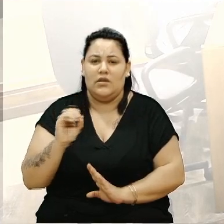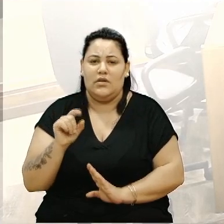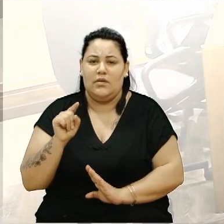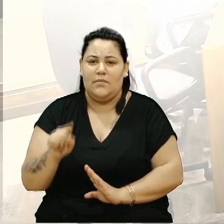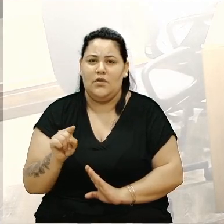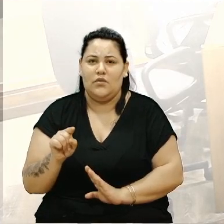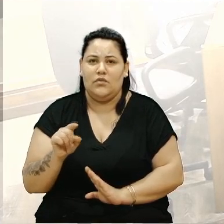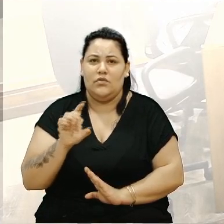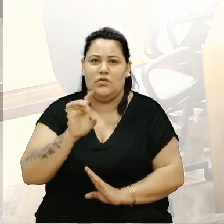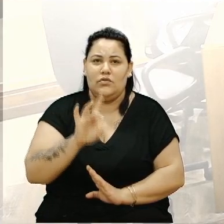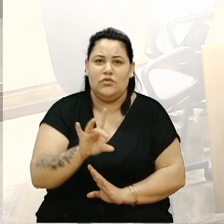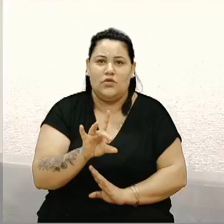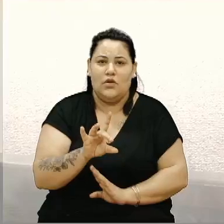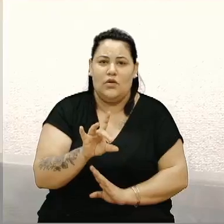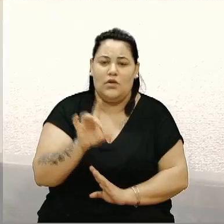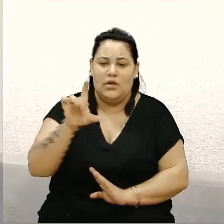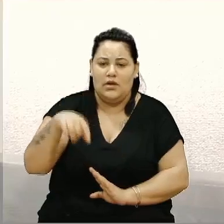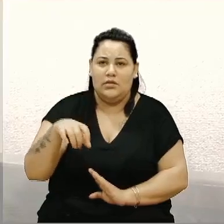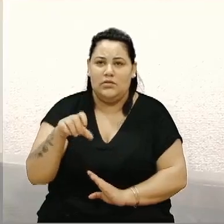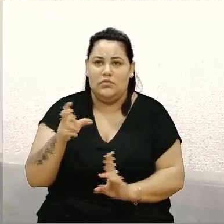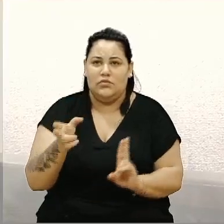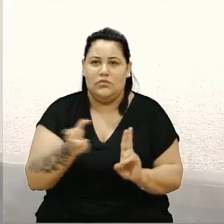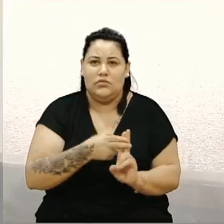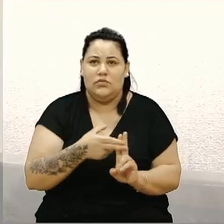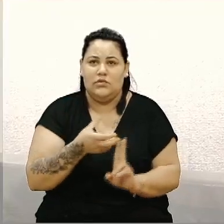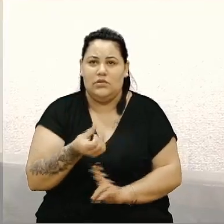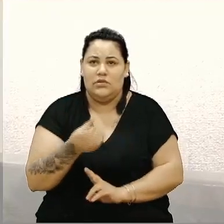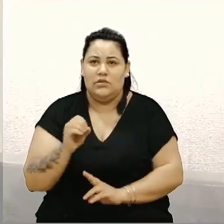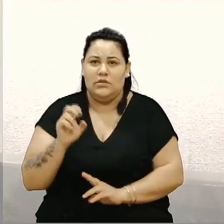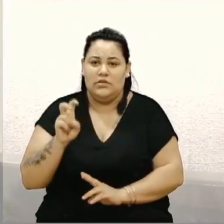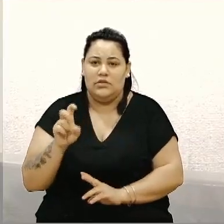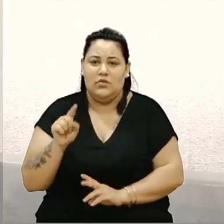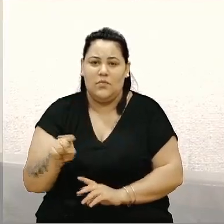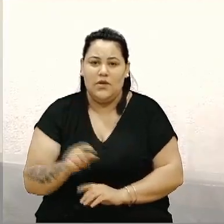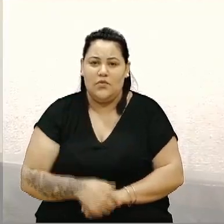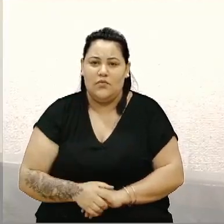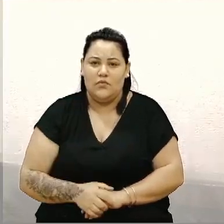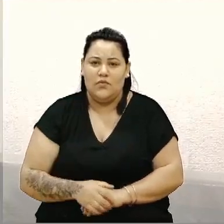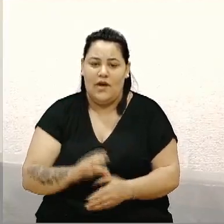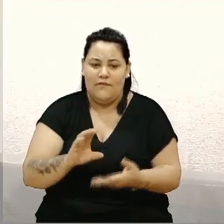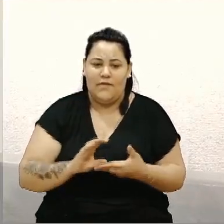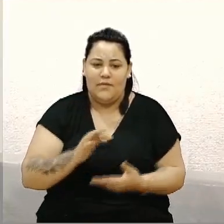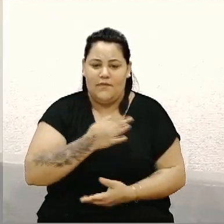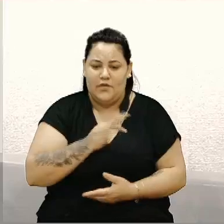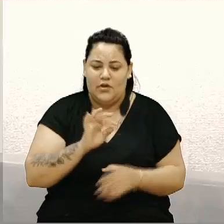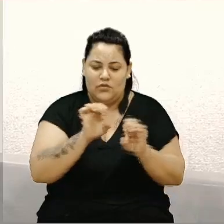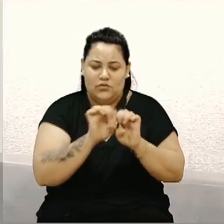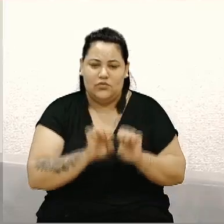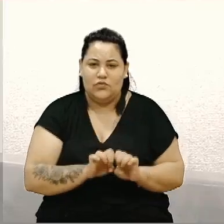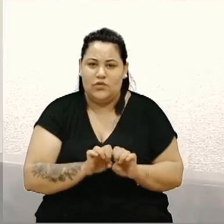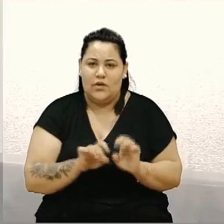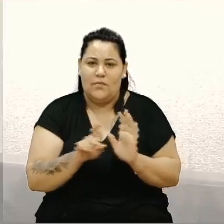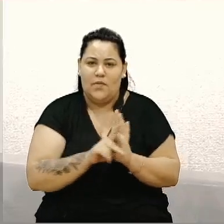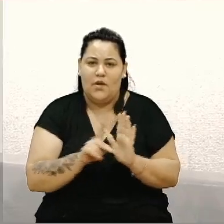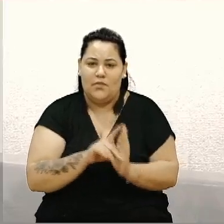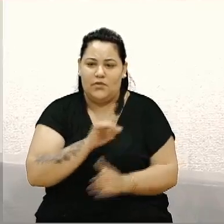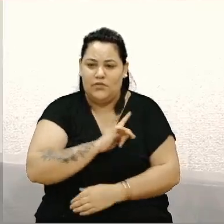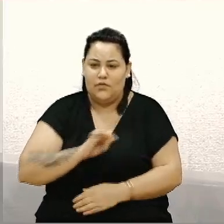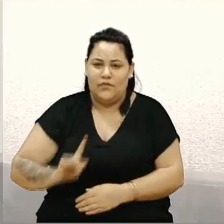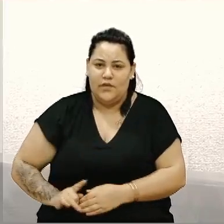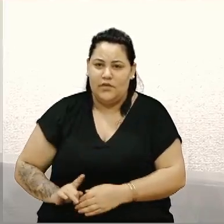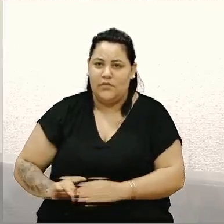estamos com 605 mil. E as verbas federais e a estrutura que vem do governo de repasses para a cidade